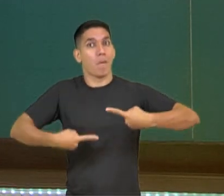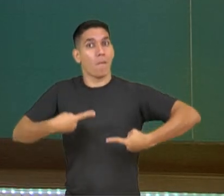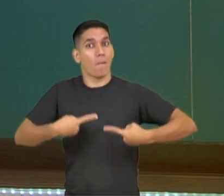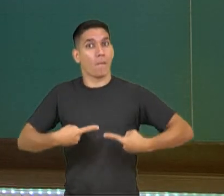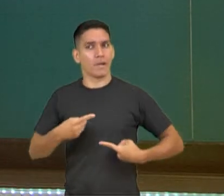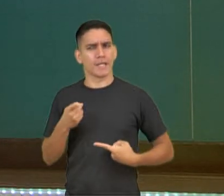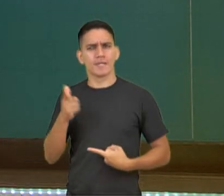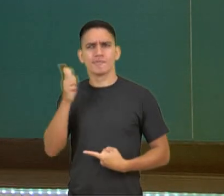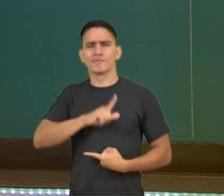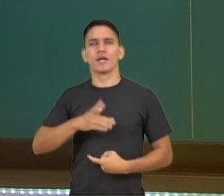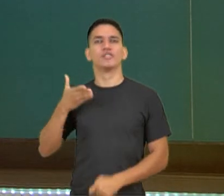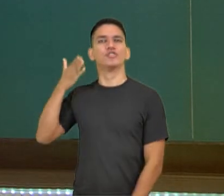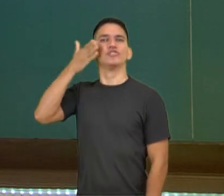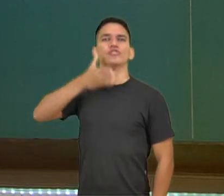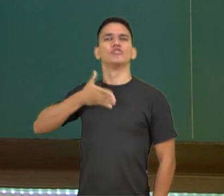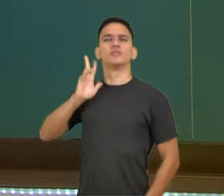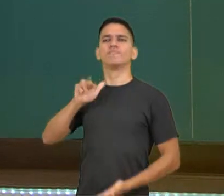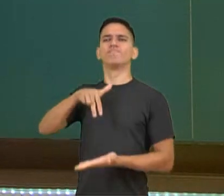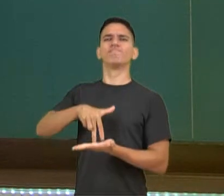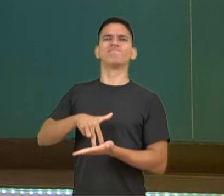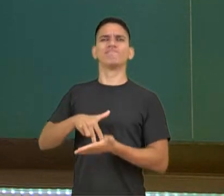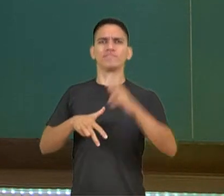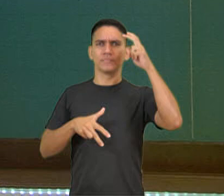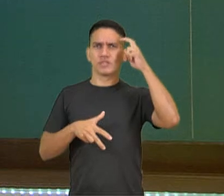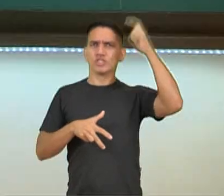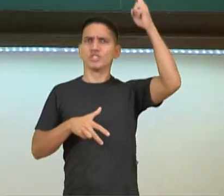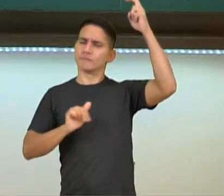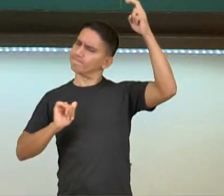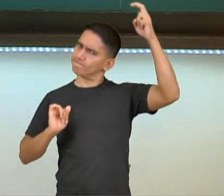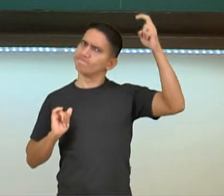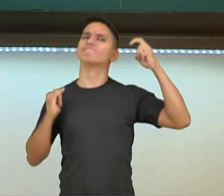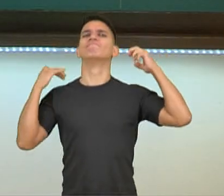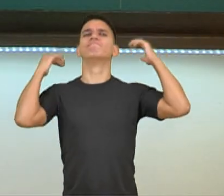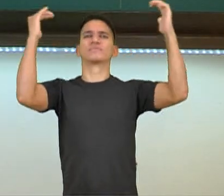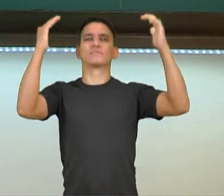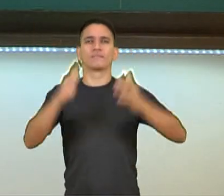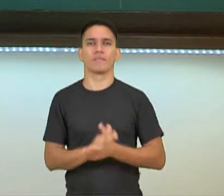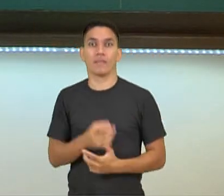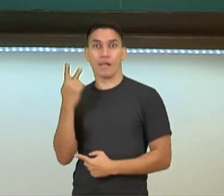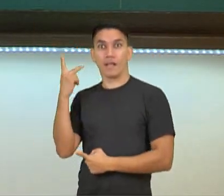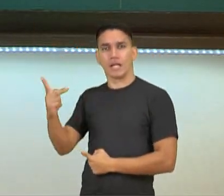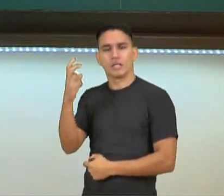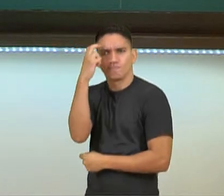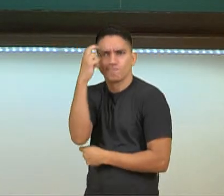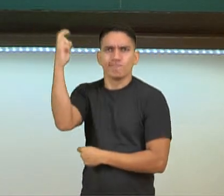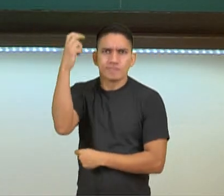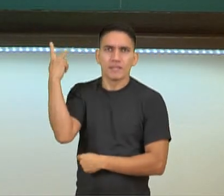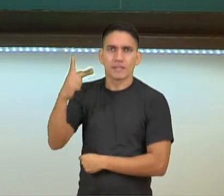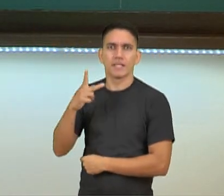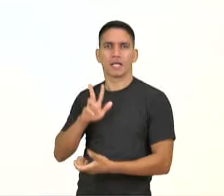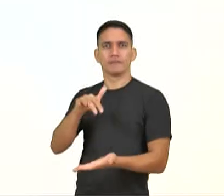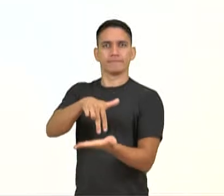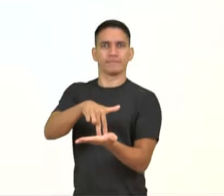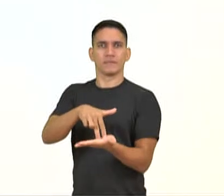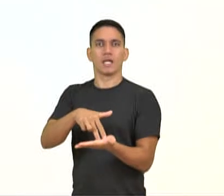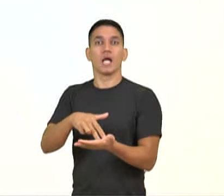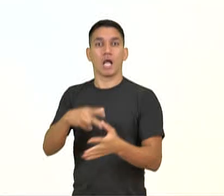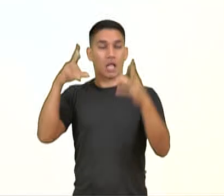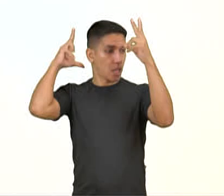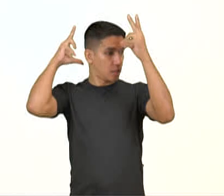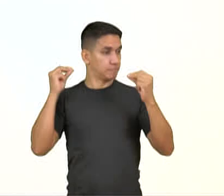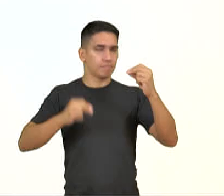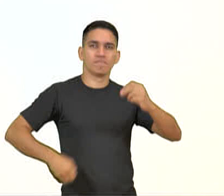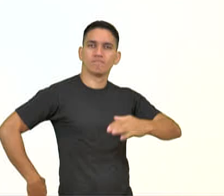fazer ótimos discursos, ele era muito inteligente. Essa grande genialidade de Napoleão